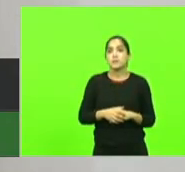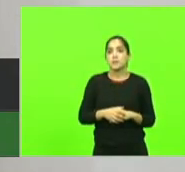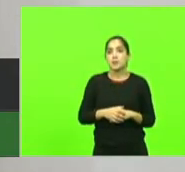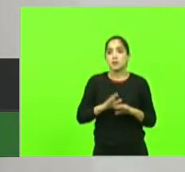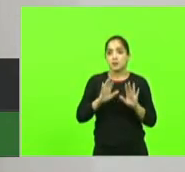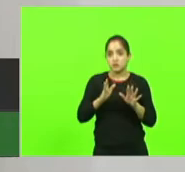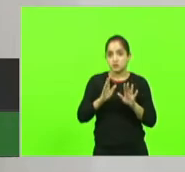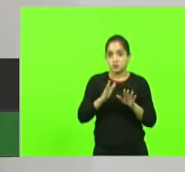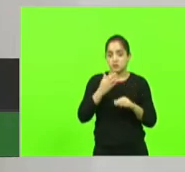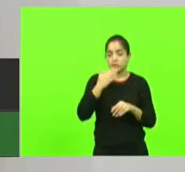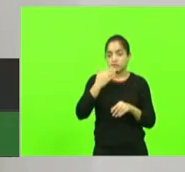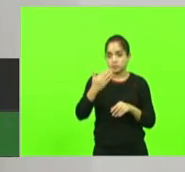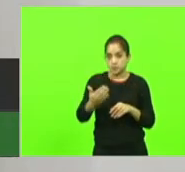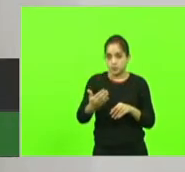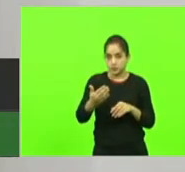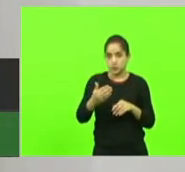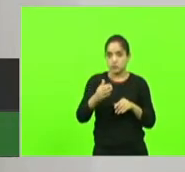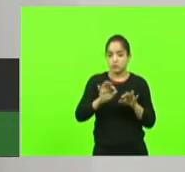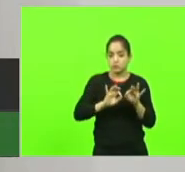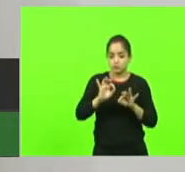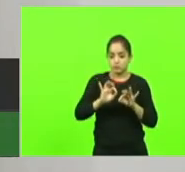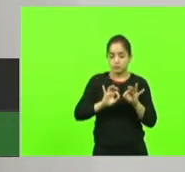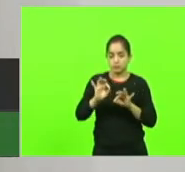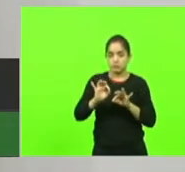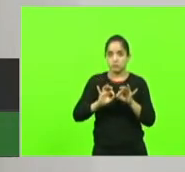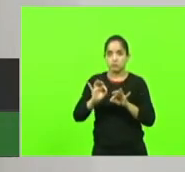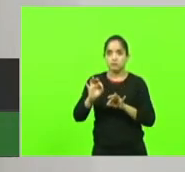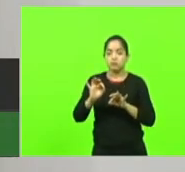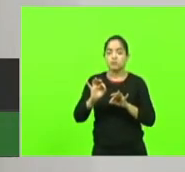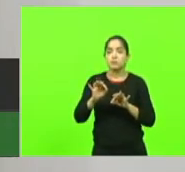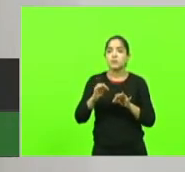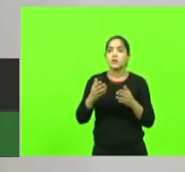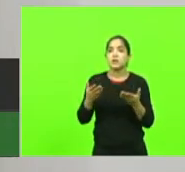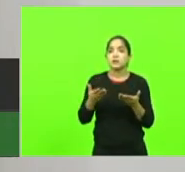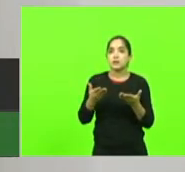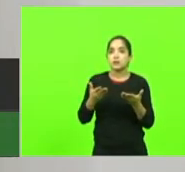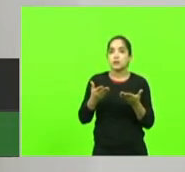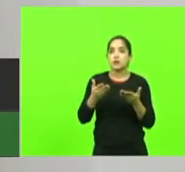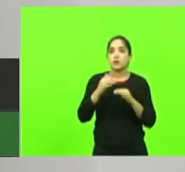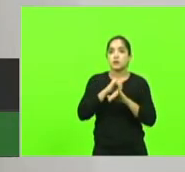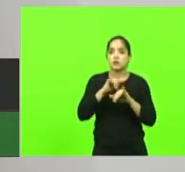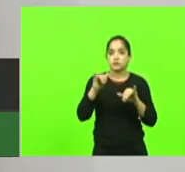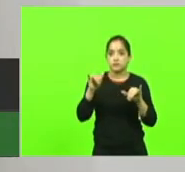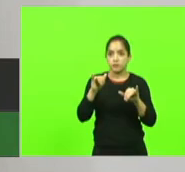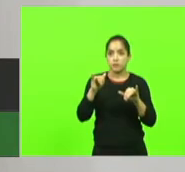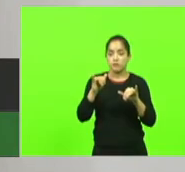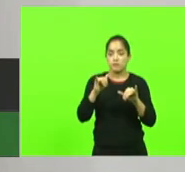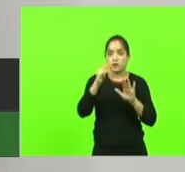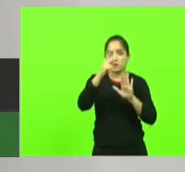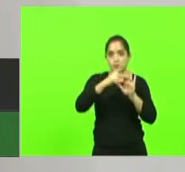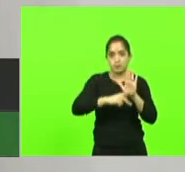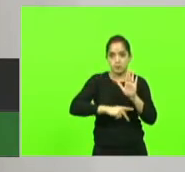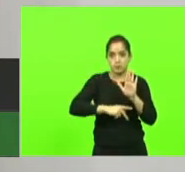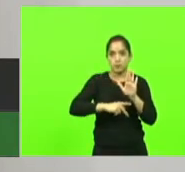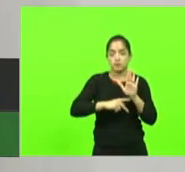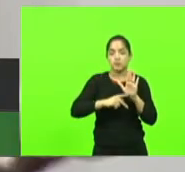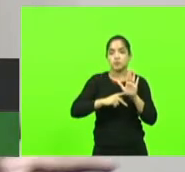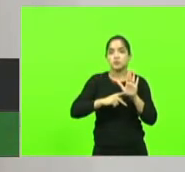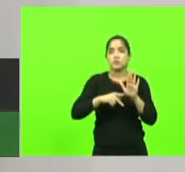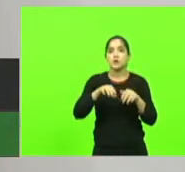fez solicitação ao Executivo Estadual, que informou que faz parte do plano de alienação do